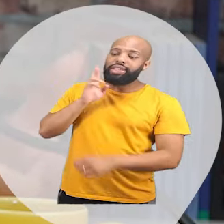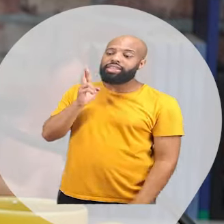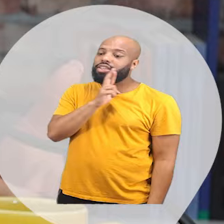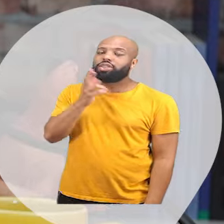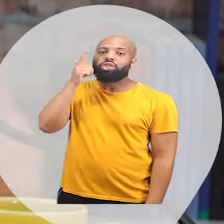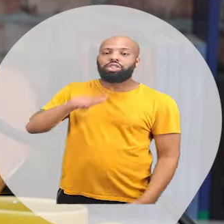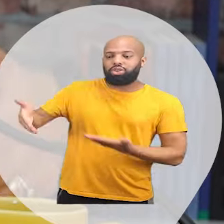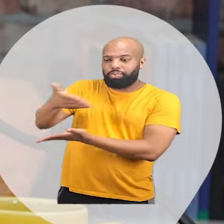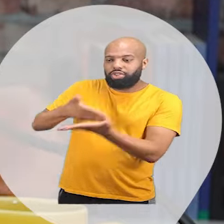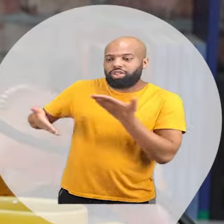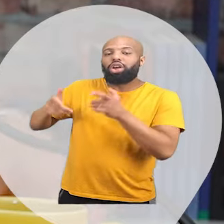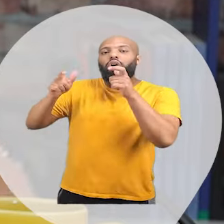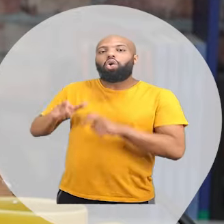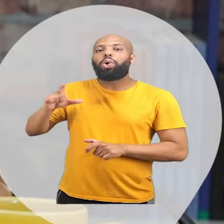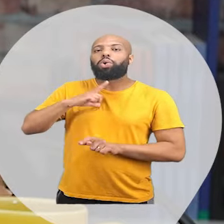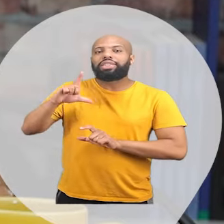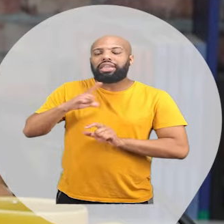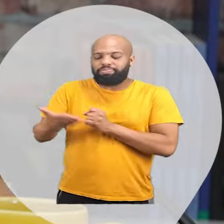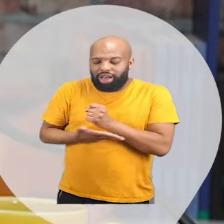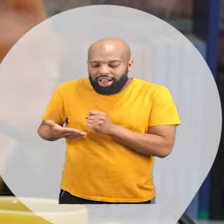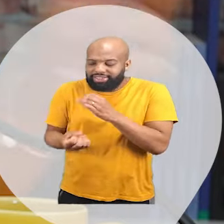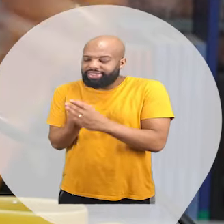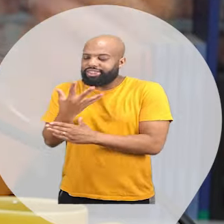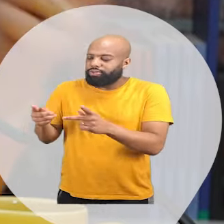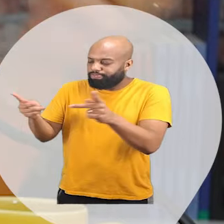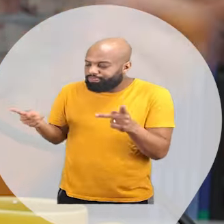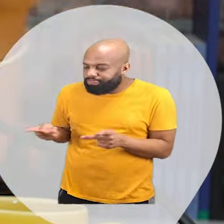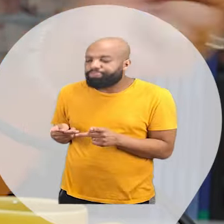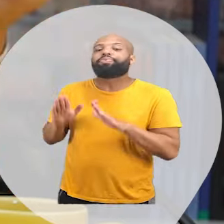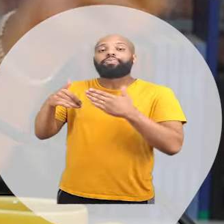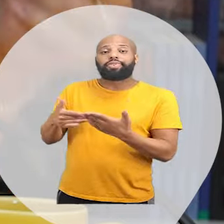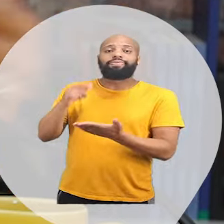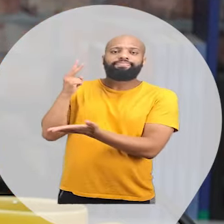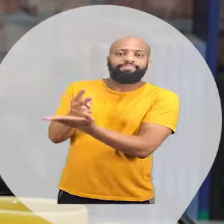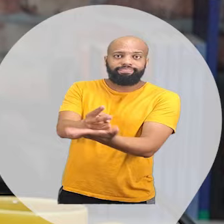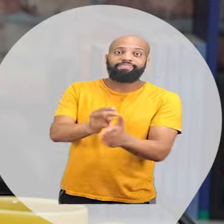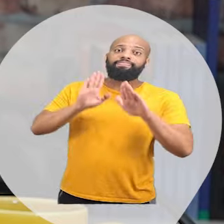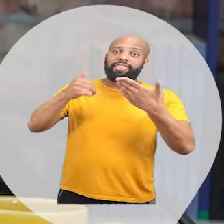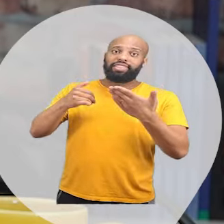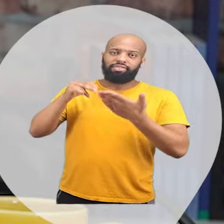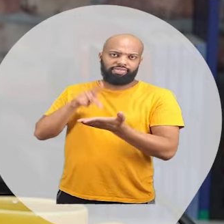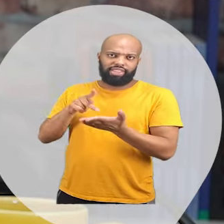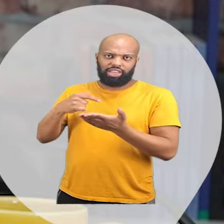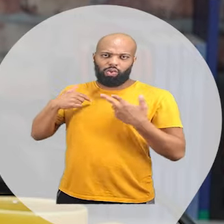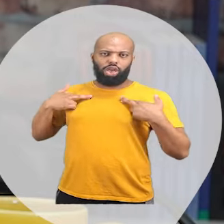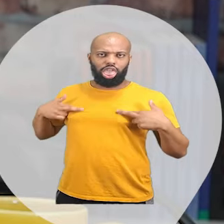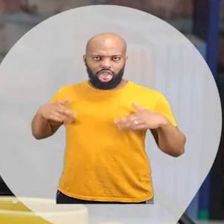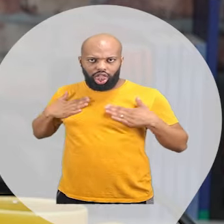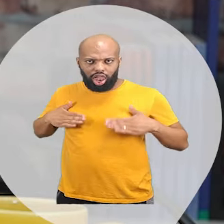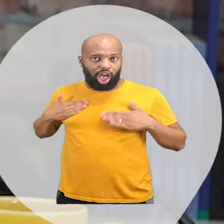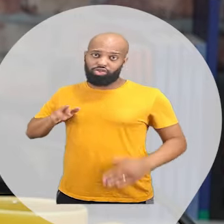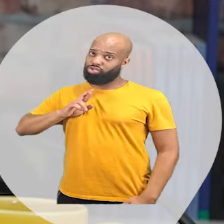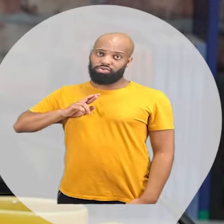para poder compartilhar Da onde vem a inspiração desse prato então a gente tá o tempo todo assim Então na verdade eu não relaxo